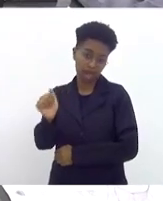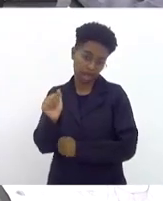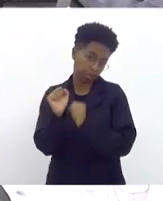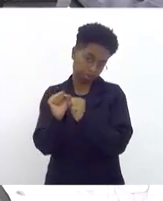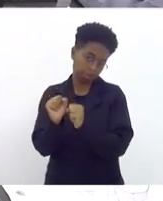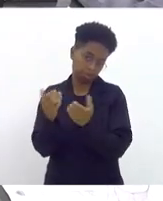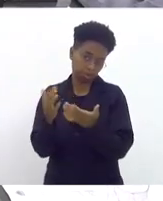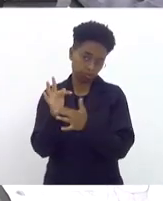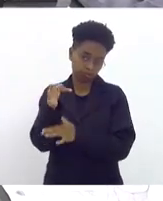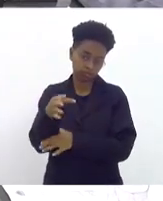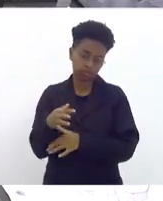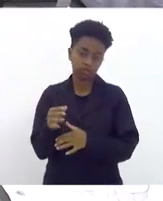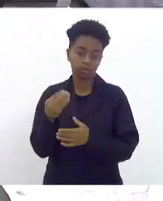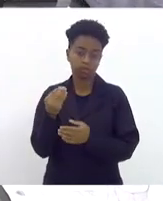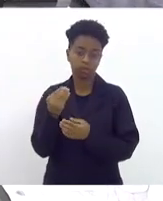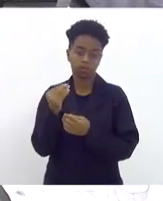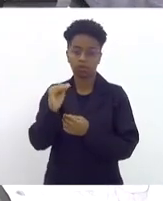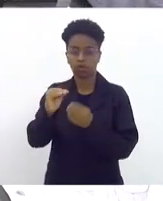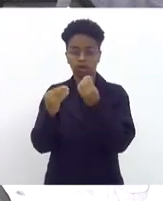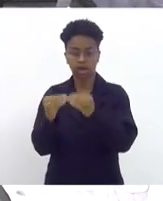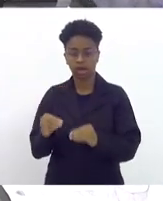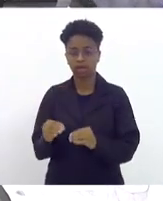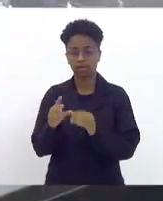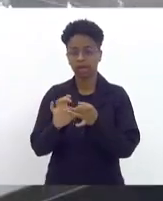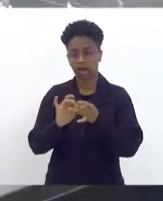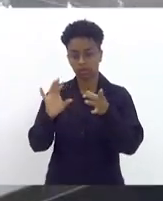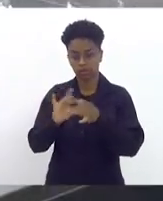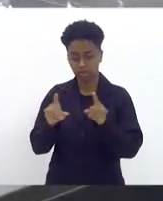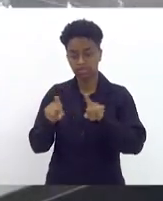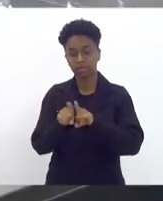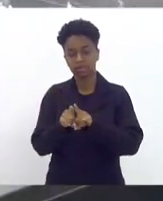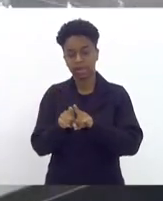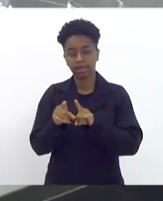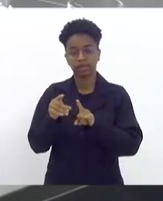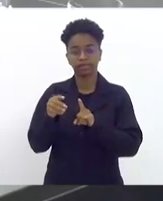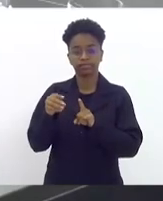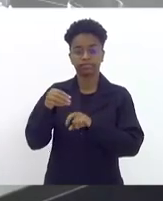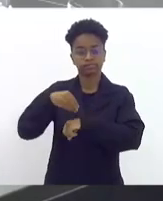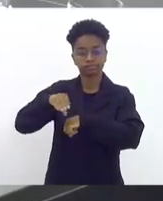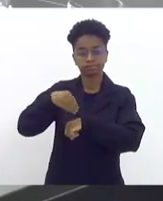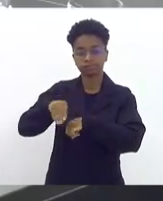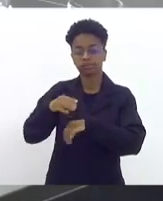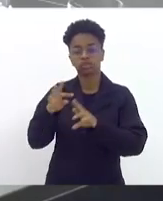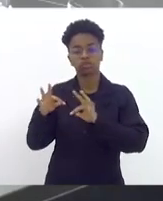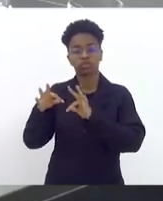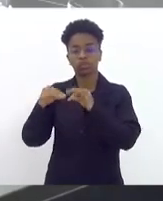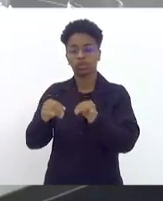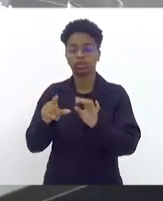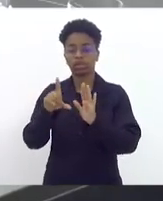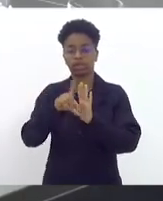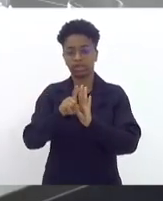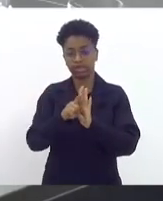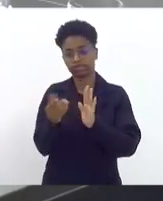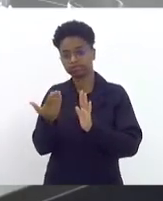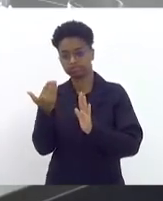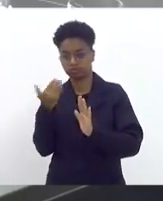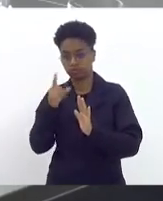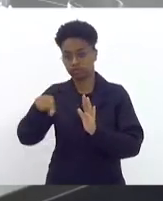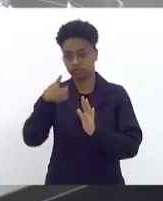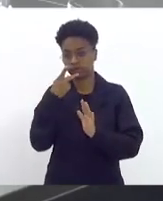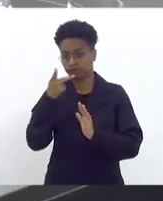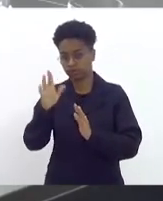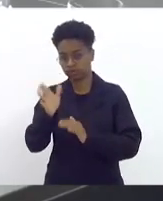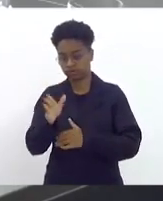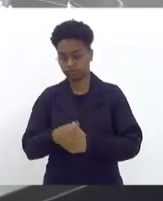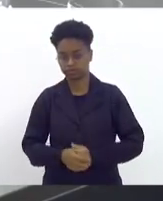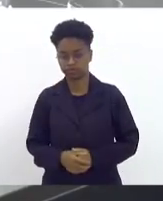retificar autorizativo ao projeto e fazer essa alteração fazendo a menção as legislações que foram brilhantemente citadas por